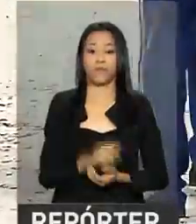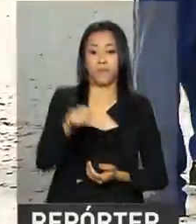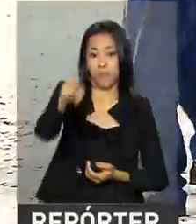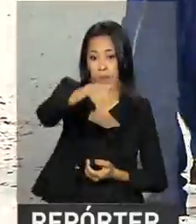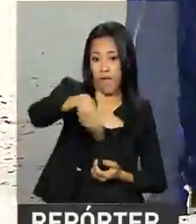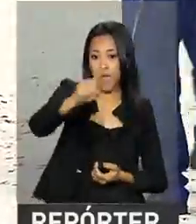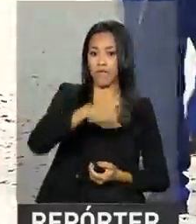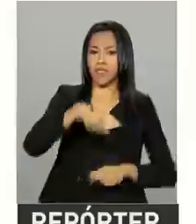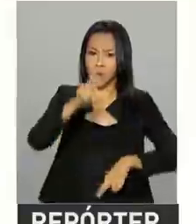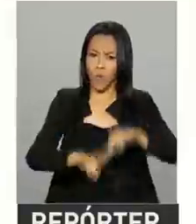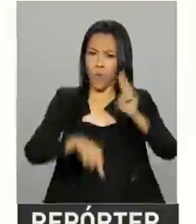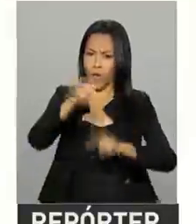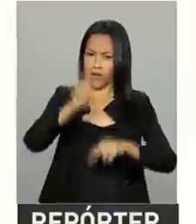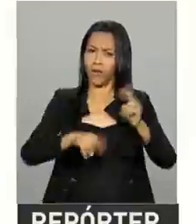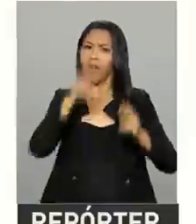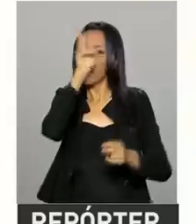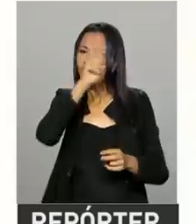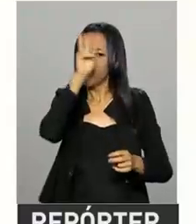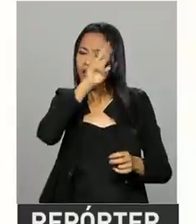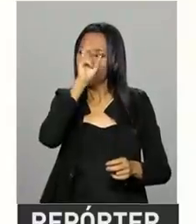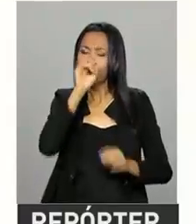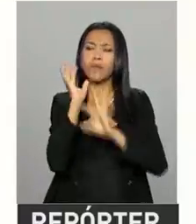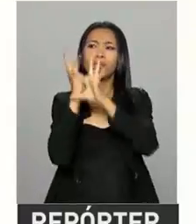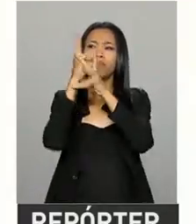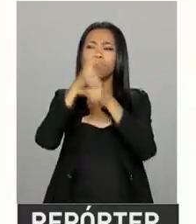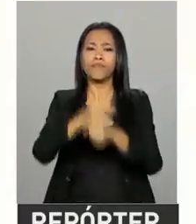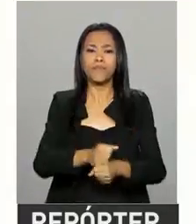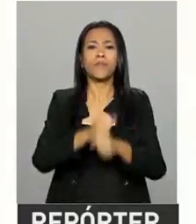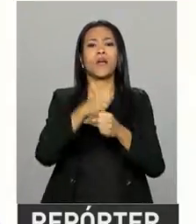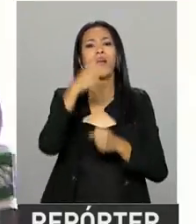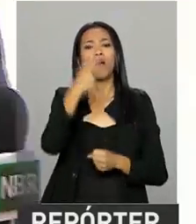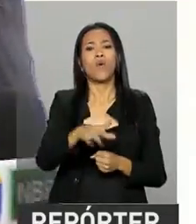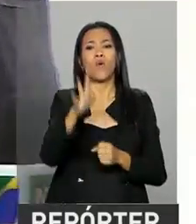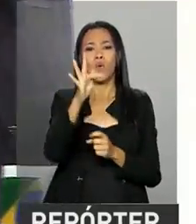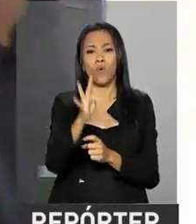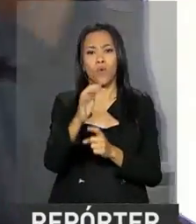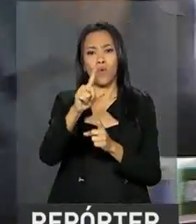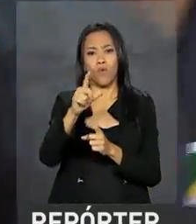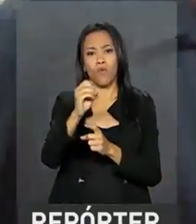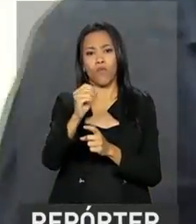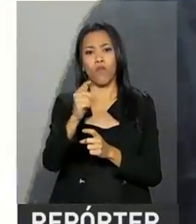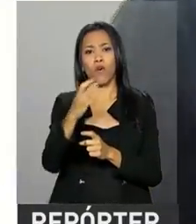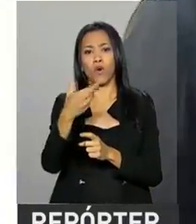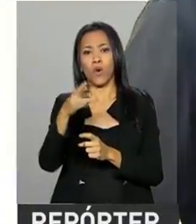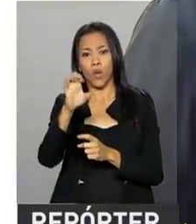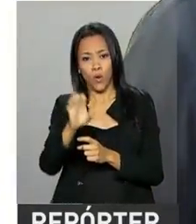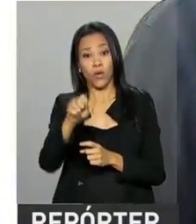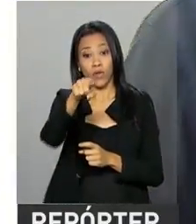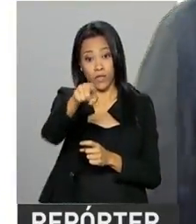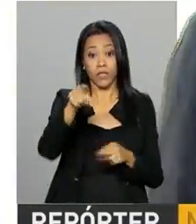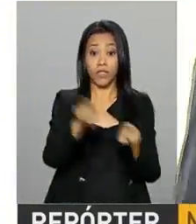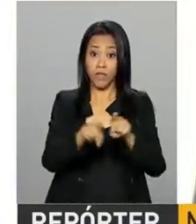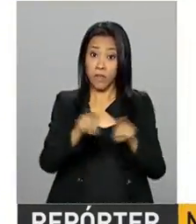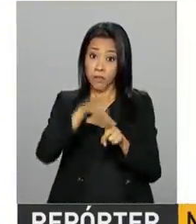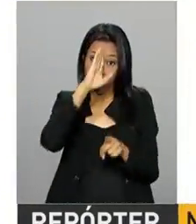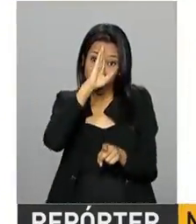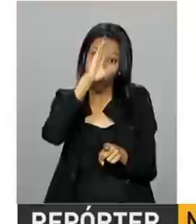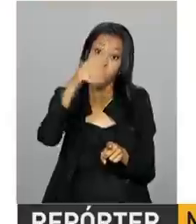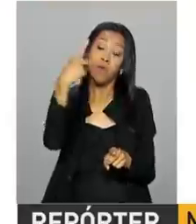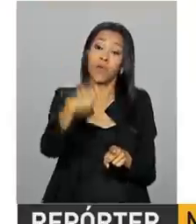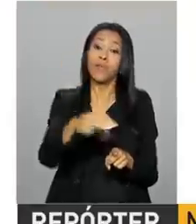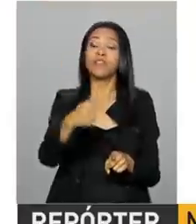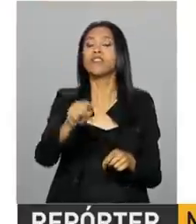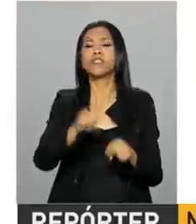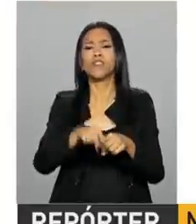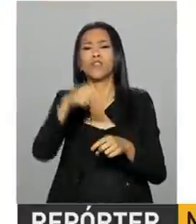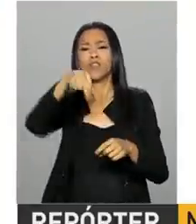Quadrilhas mantém viva a memória do folclore e da cultura brasileira, especialmente a nordestina. Temas como a Guerra de